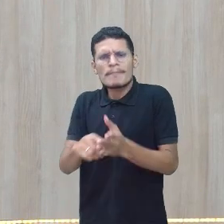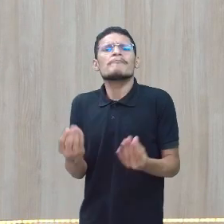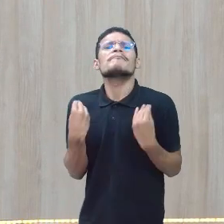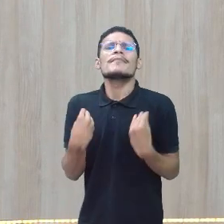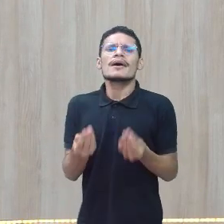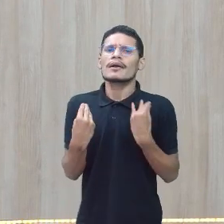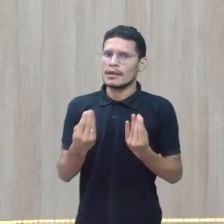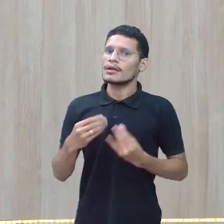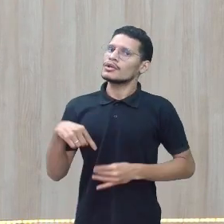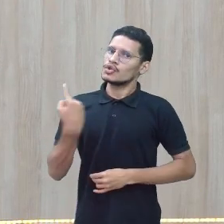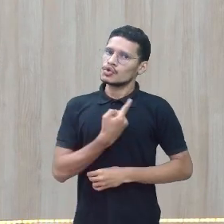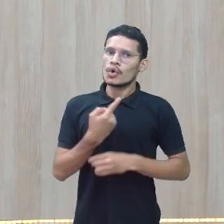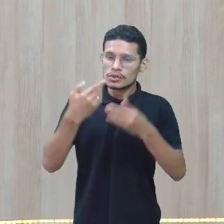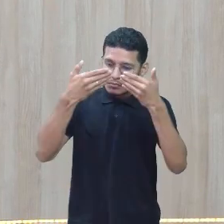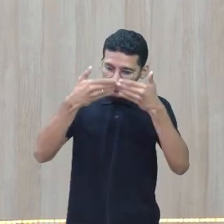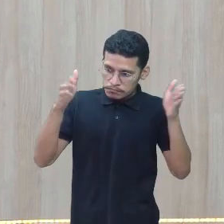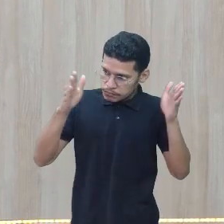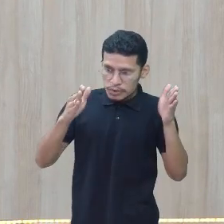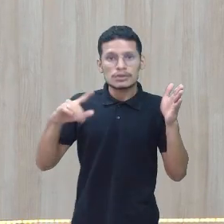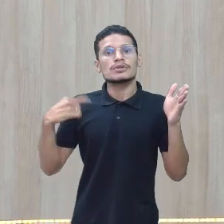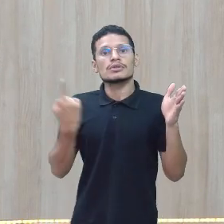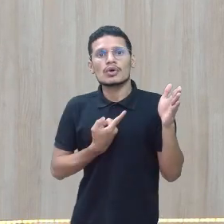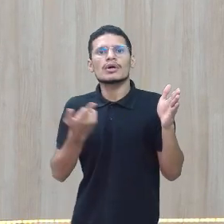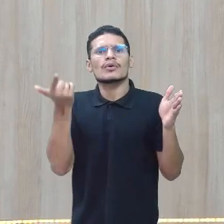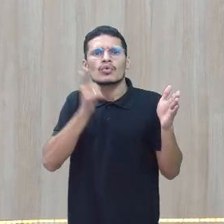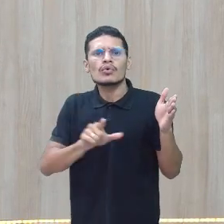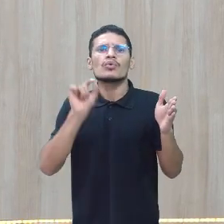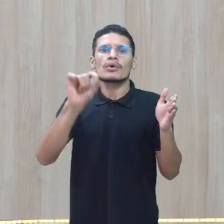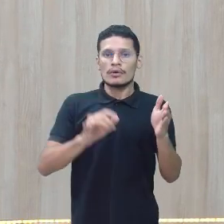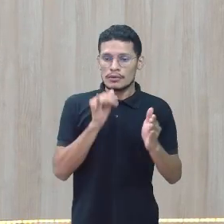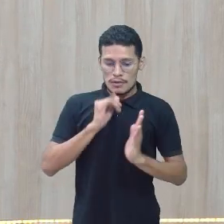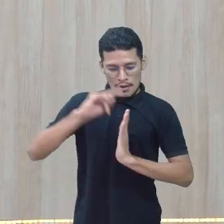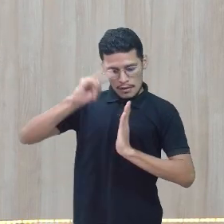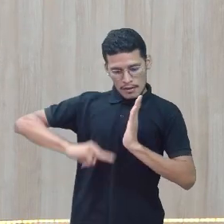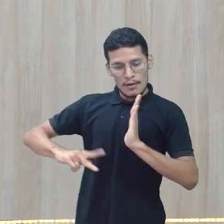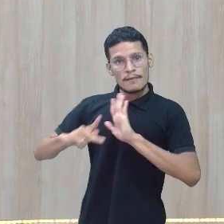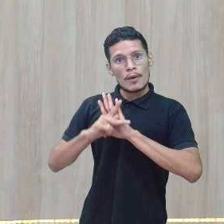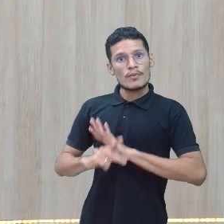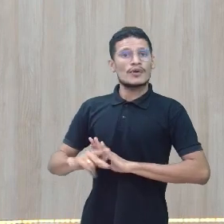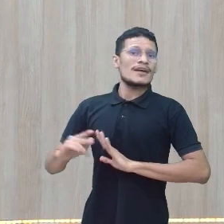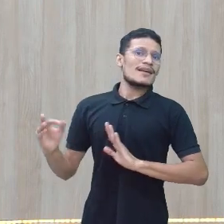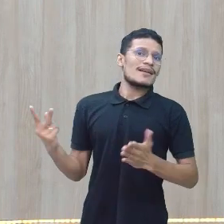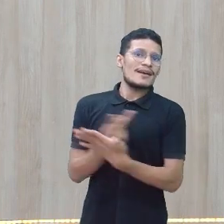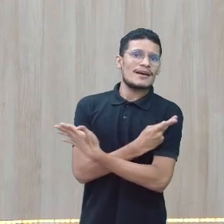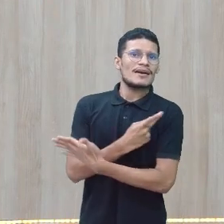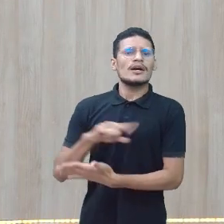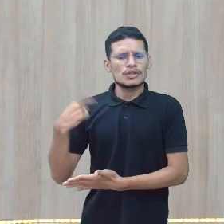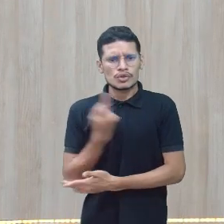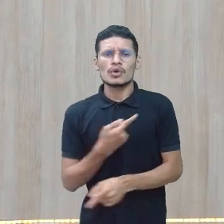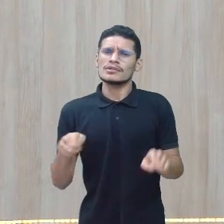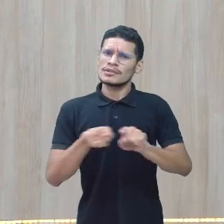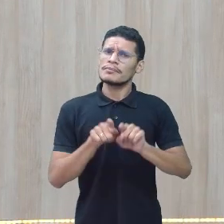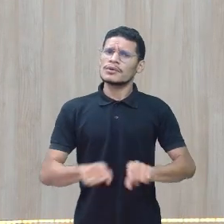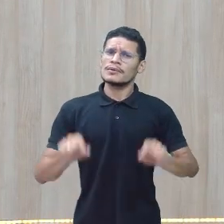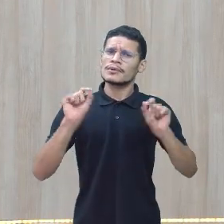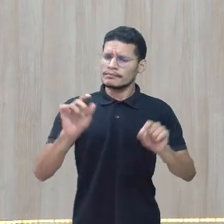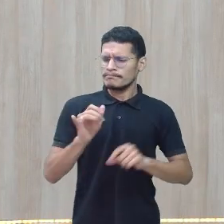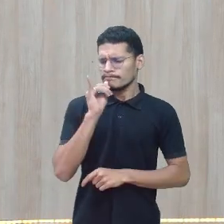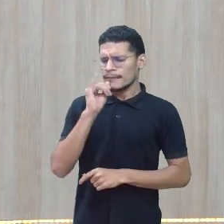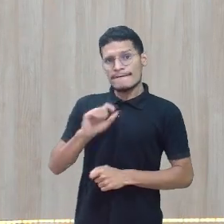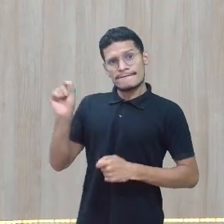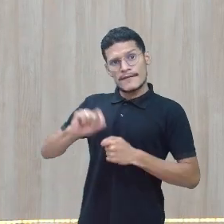a gente começou abrindo os olhos sobre a possibilidade de leitura incorreta daquela pesquisa, como que a gente pode fazer